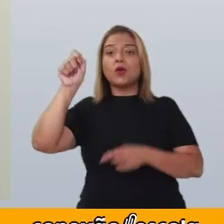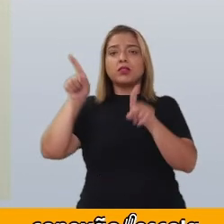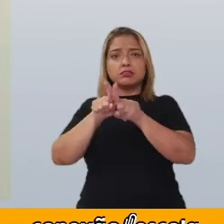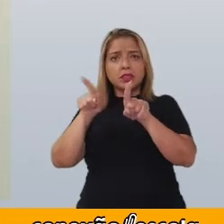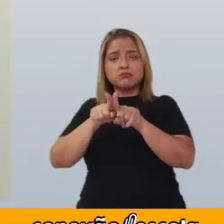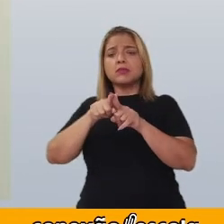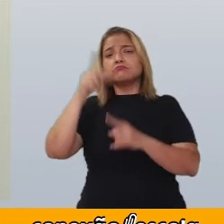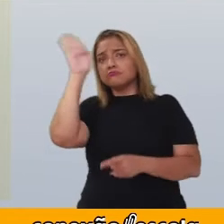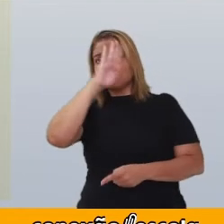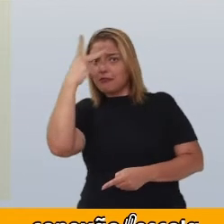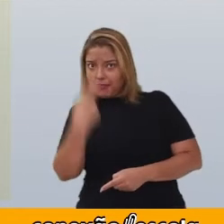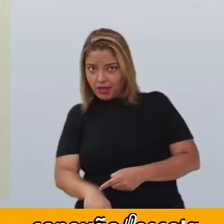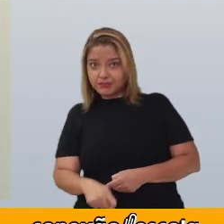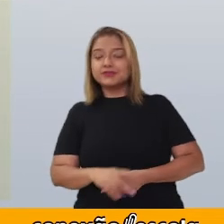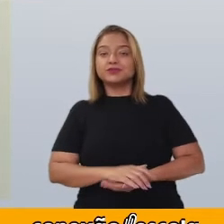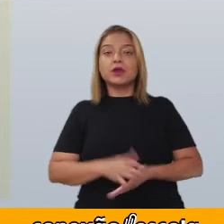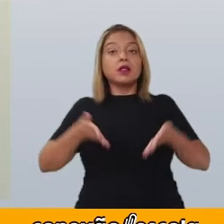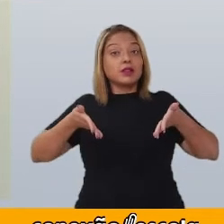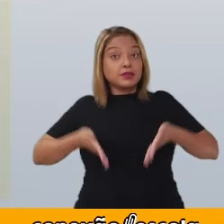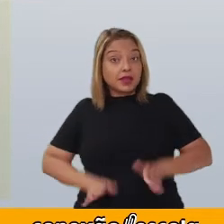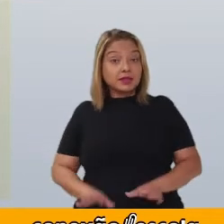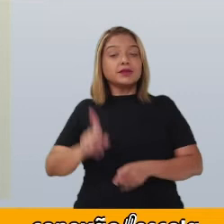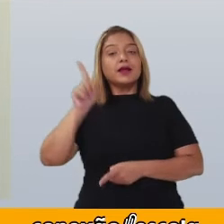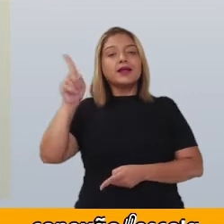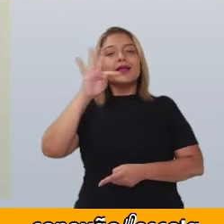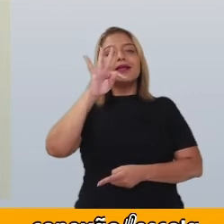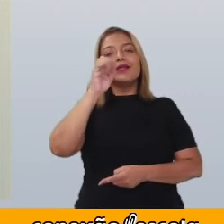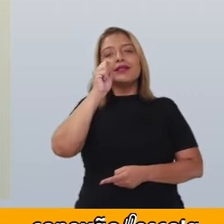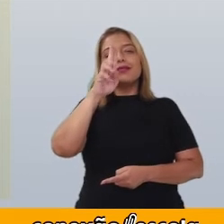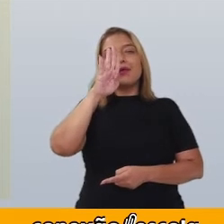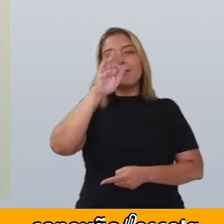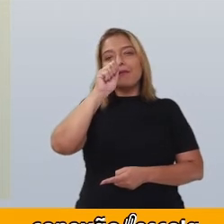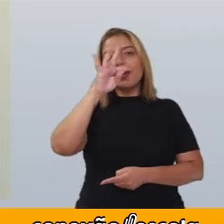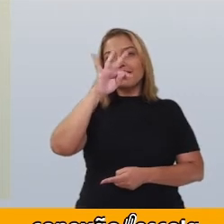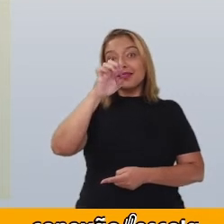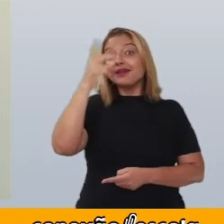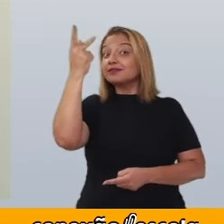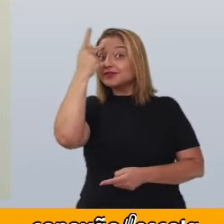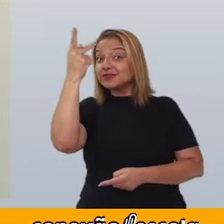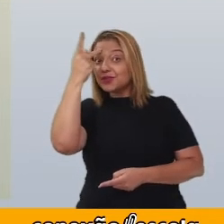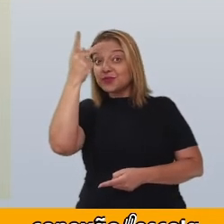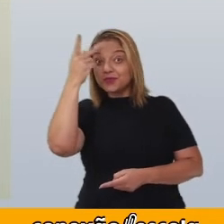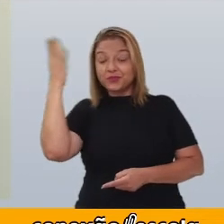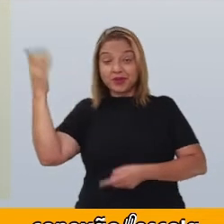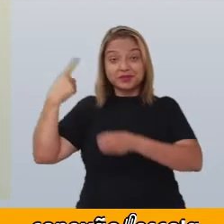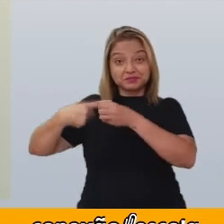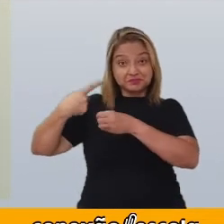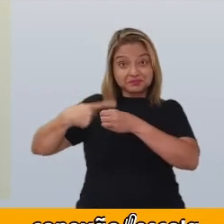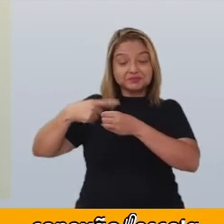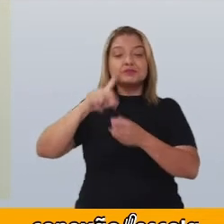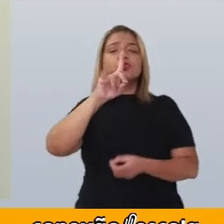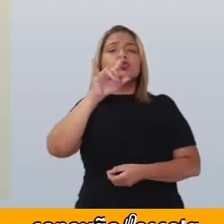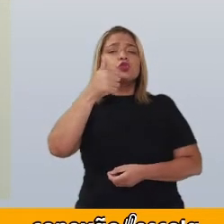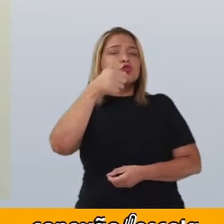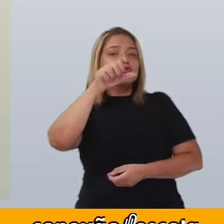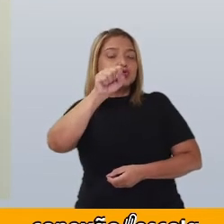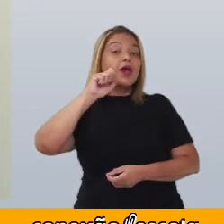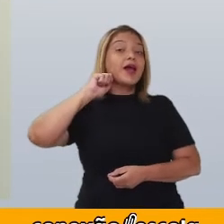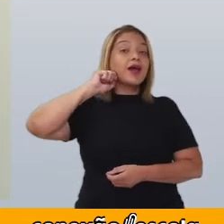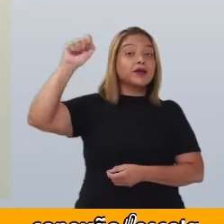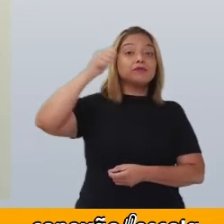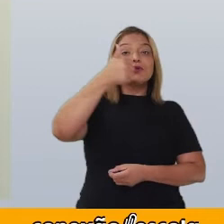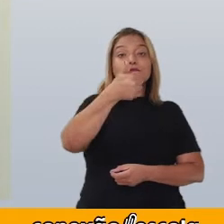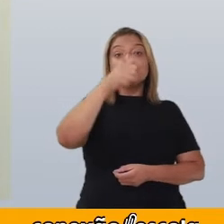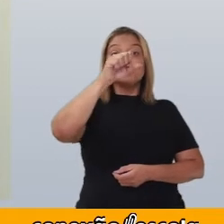editor brasileiro. Nasceu em Taubaté, São Paulo, no dia 18 de abril de